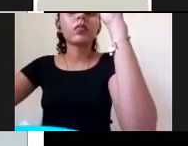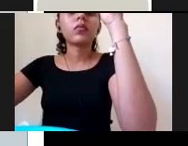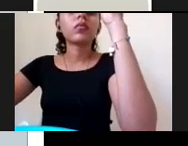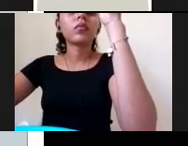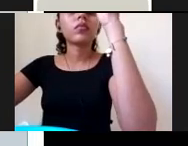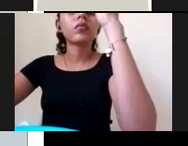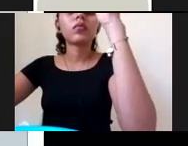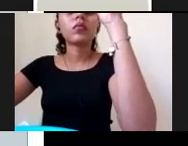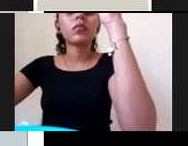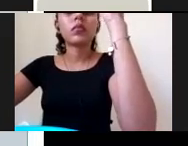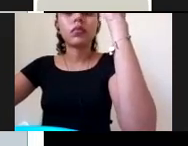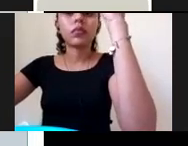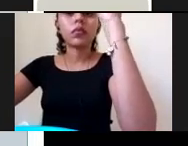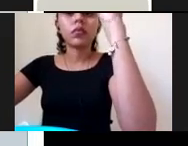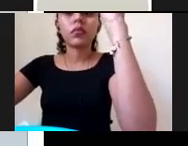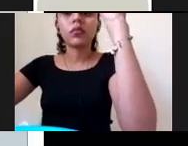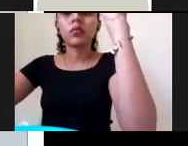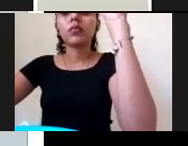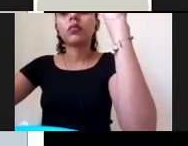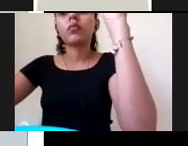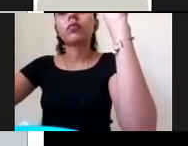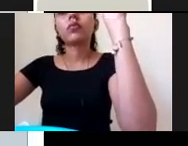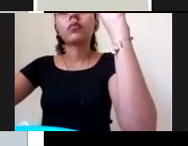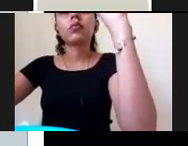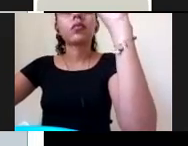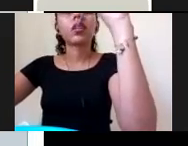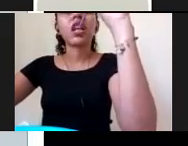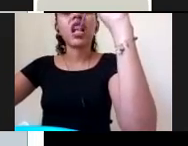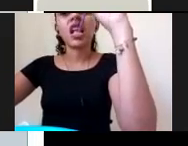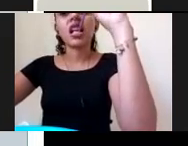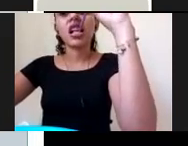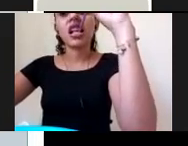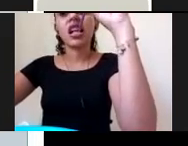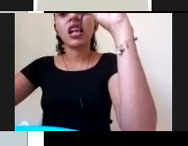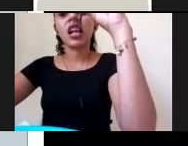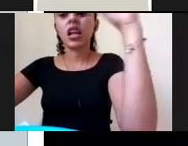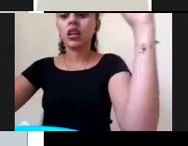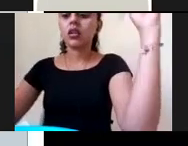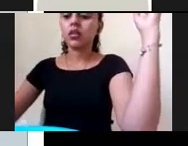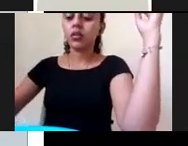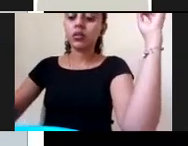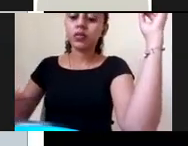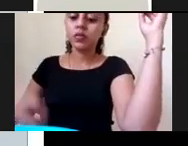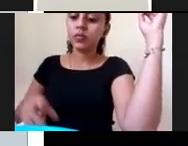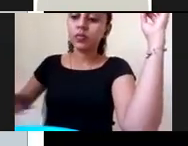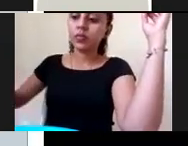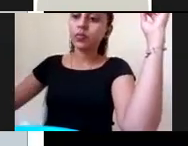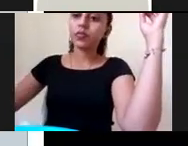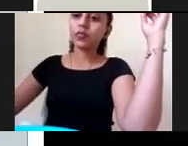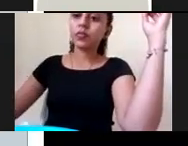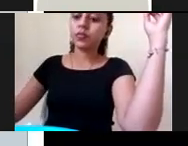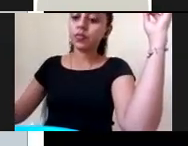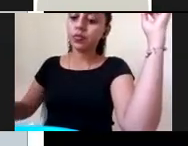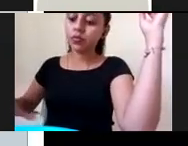Mas como é, professora, que eu vou saber se ele está hipertenso, normotenso ou hipotenso? Isso aí a gente vai ver no